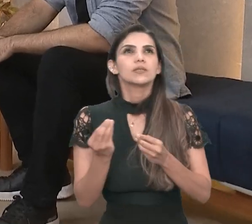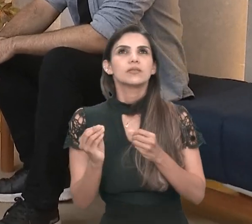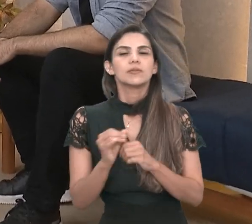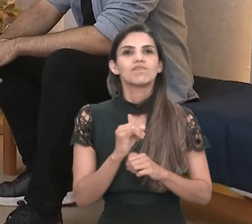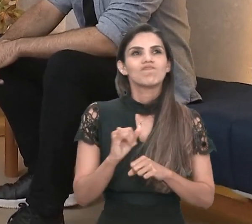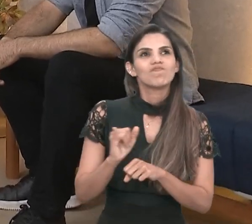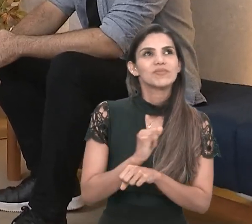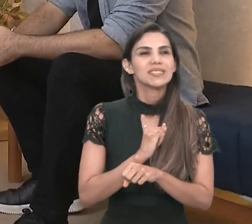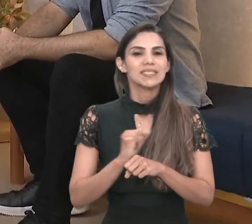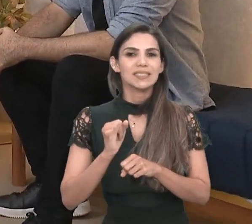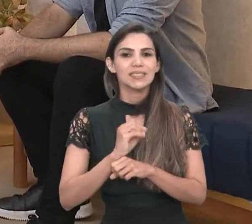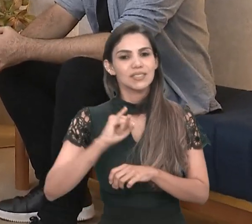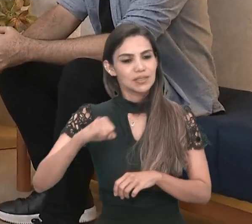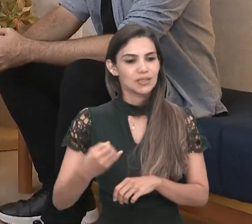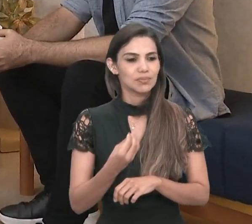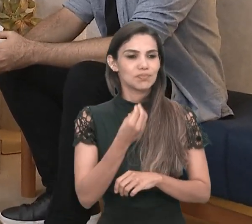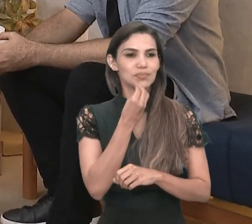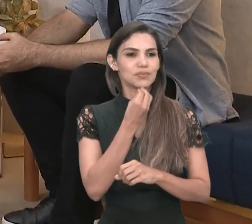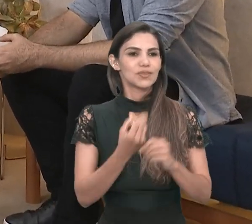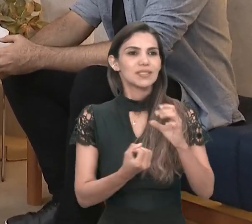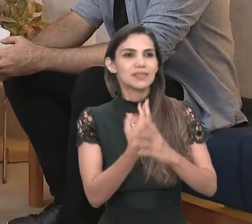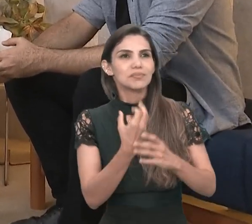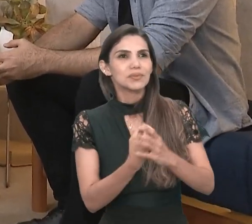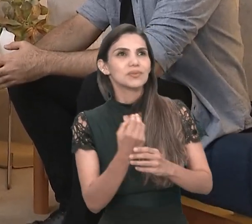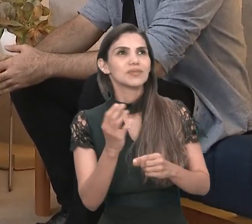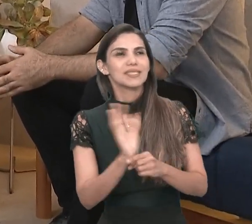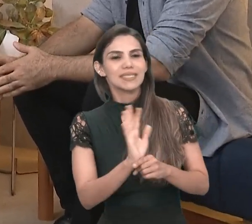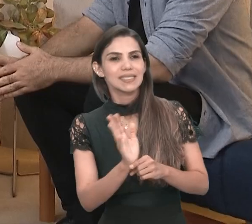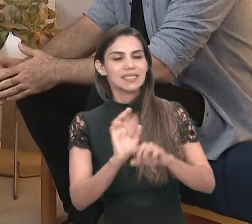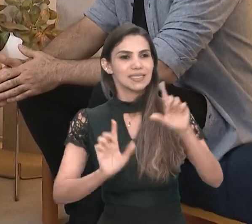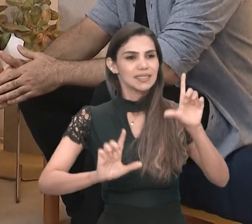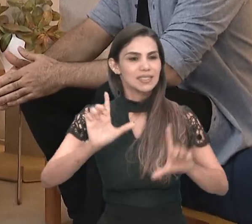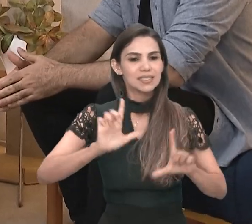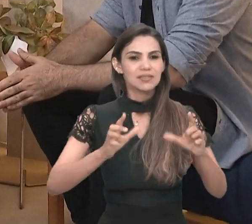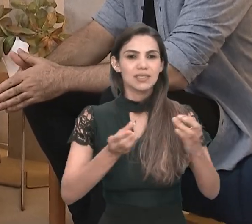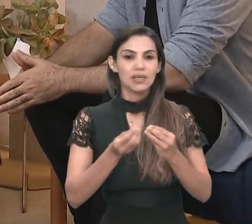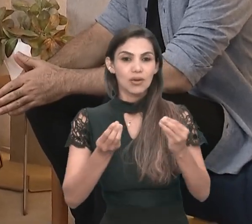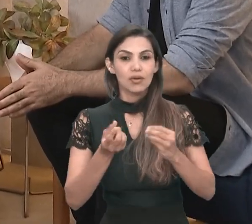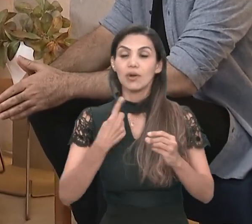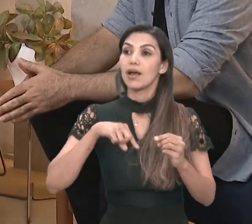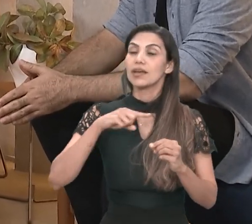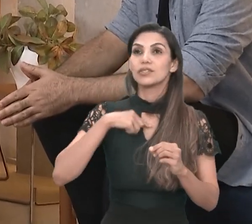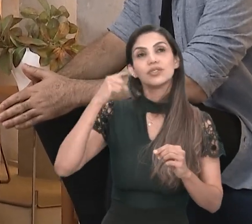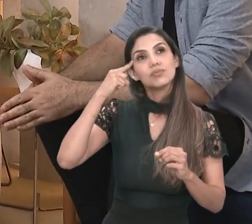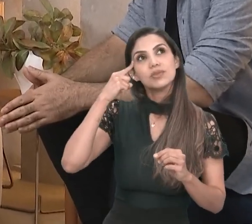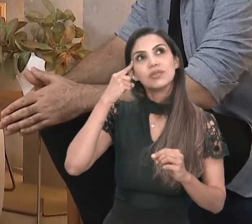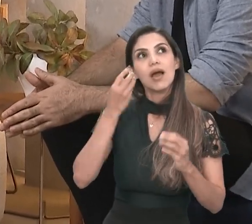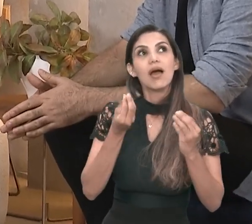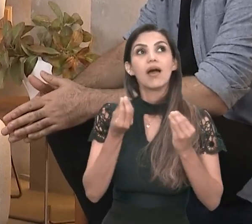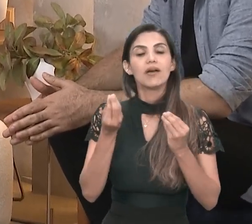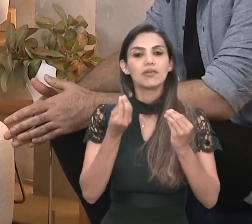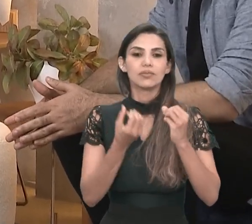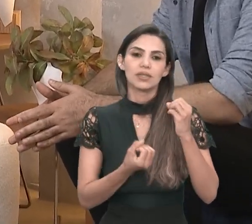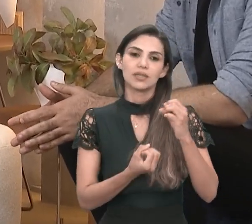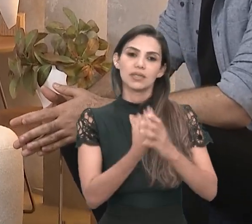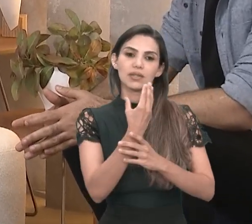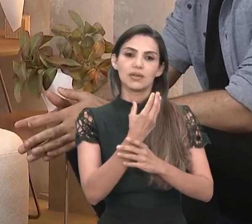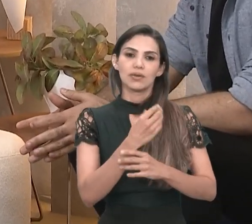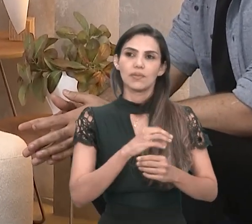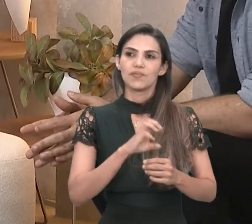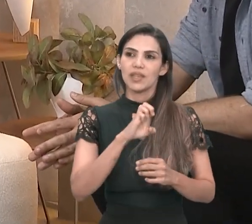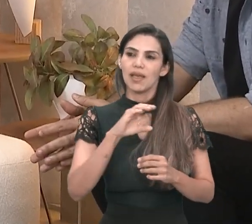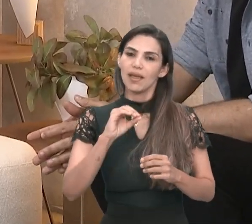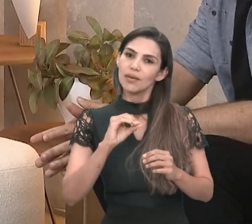na própria faculdade, conflitos, então a gente resolveu trabalhar o Web TV. Que bacana. Vamos fazer Web TV que não tem